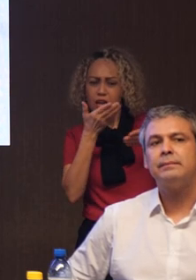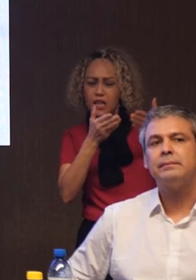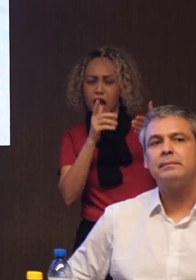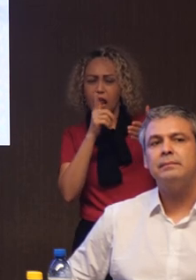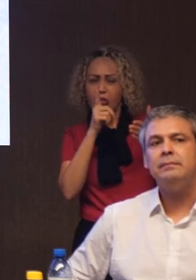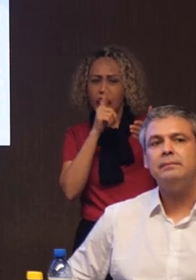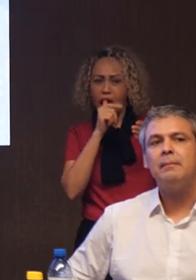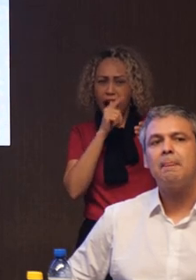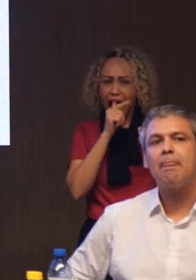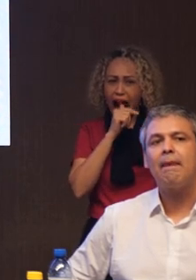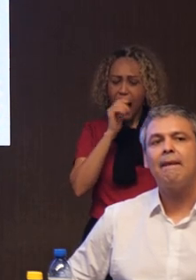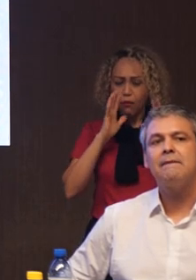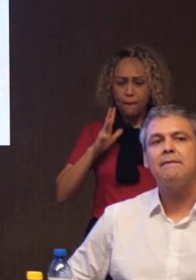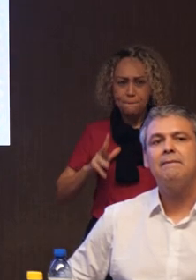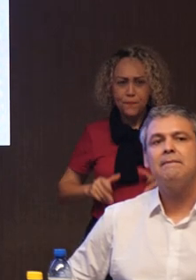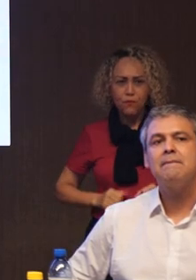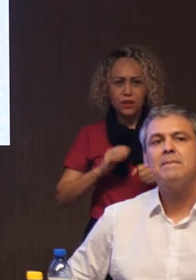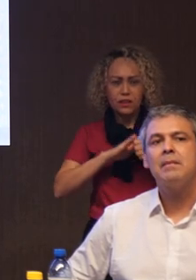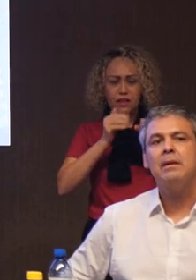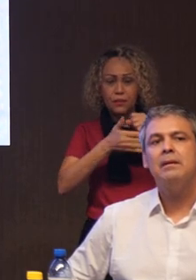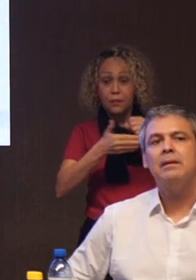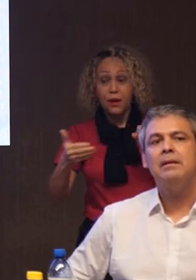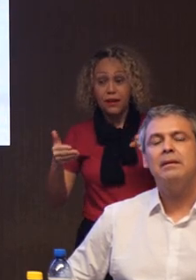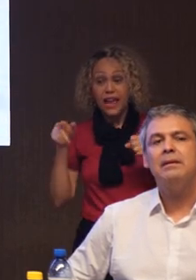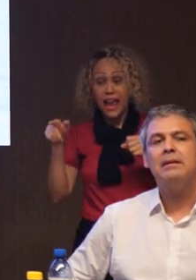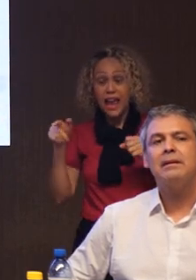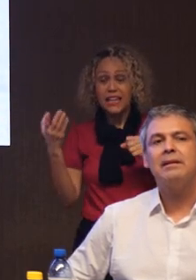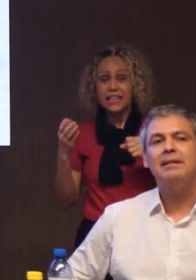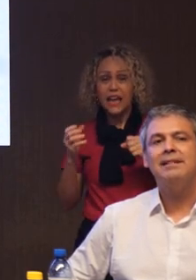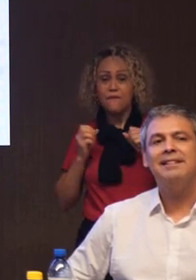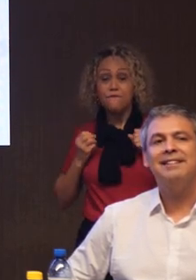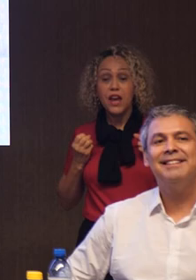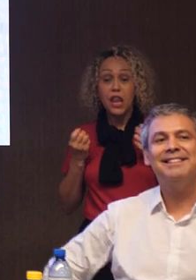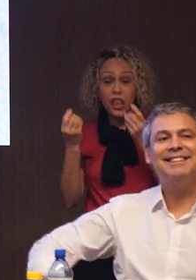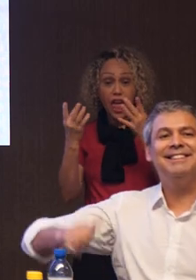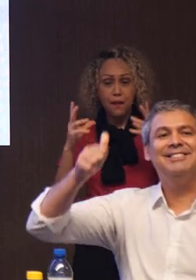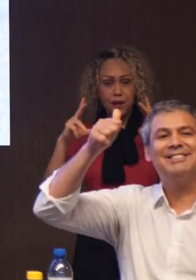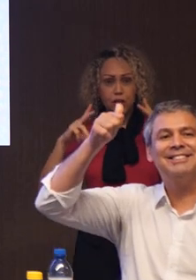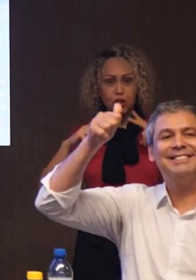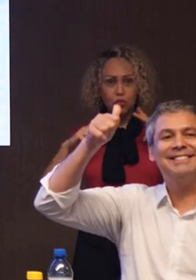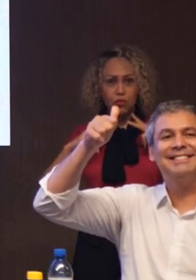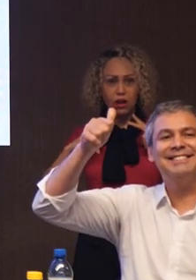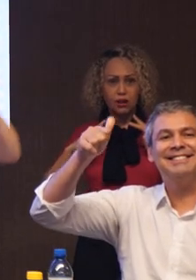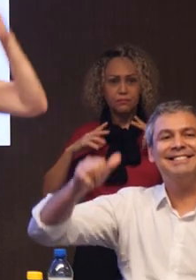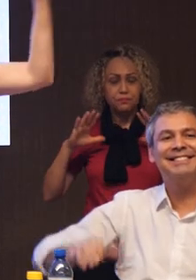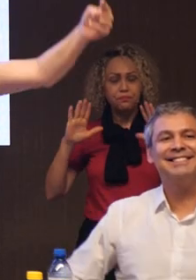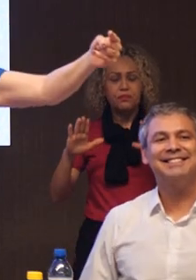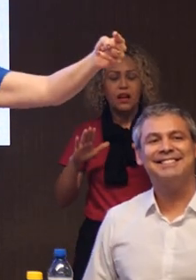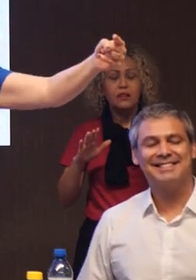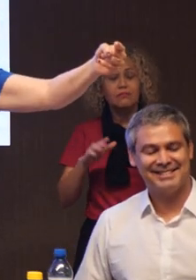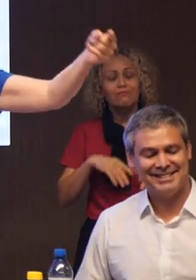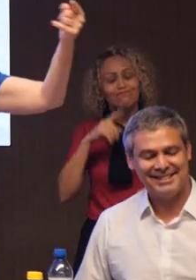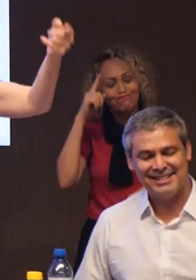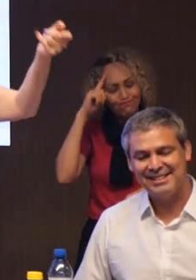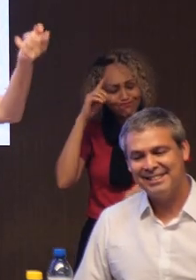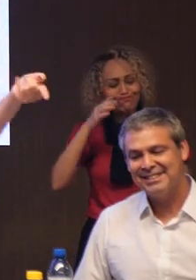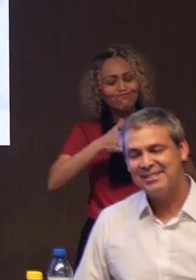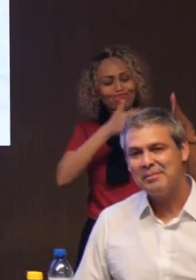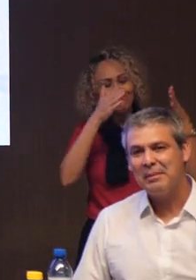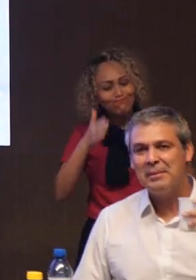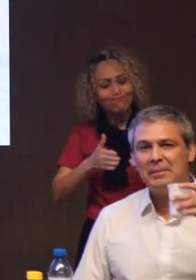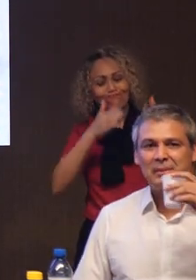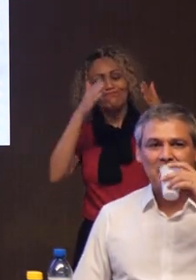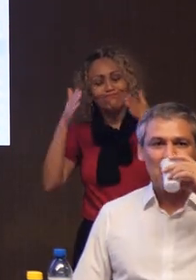e do saneamento básico na cidade, e por isso cria a cada dia uma situação de falta d'água na cidade para que as